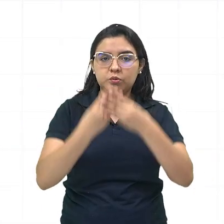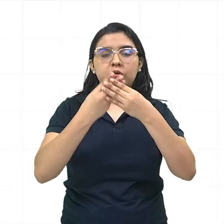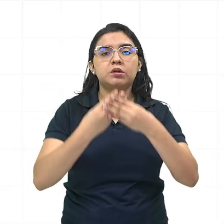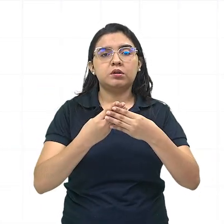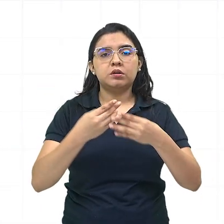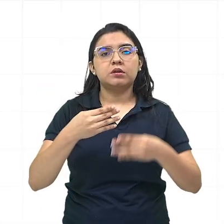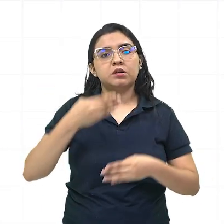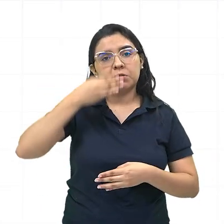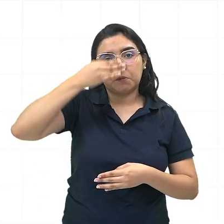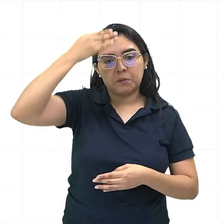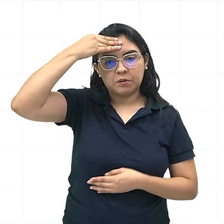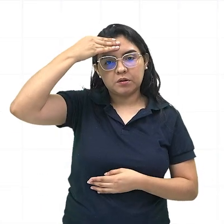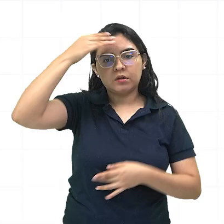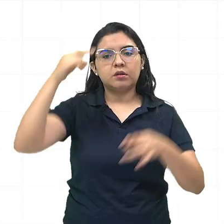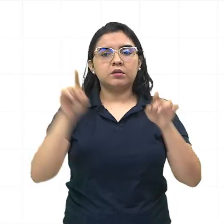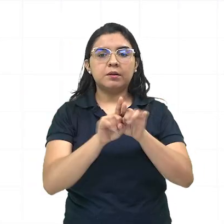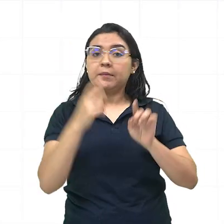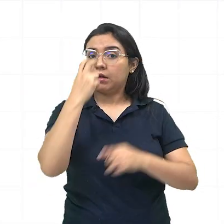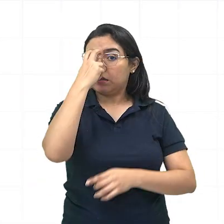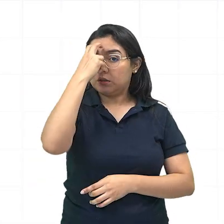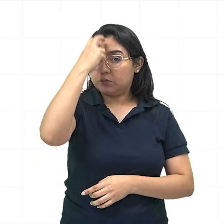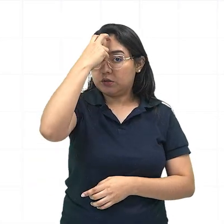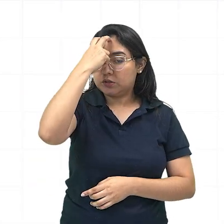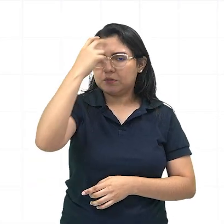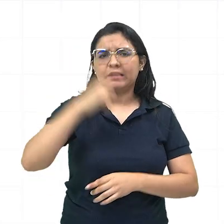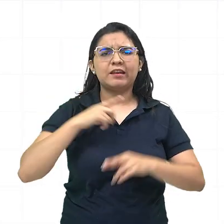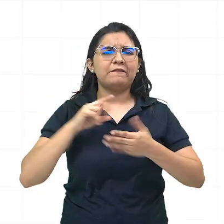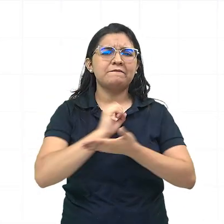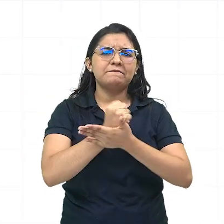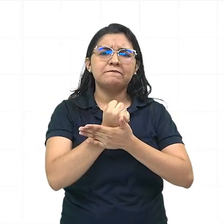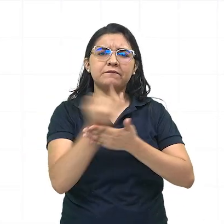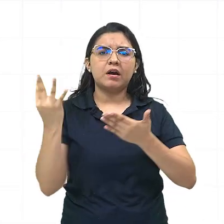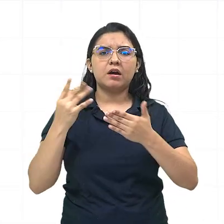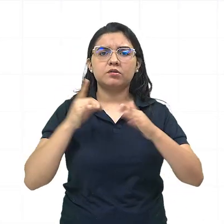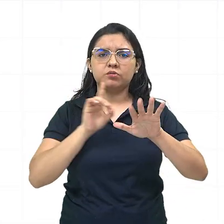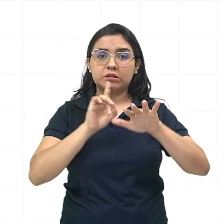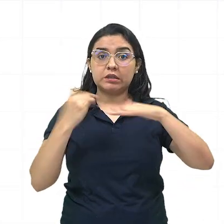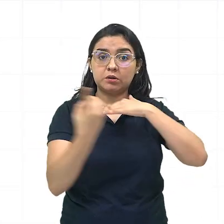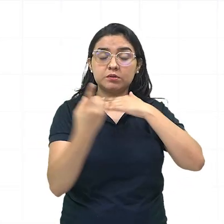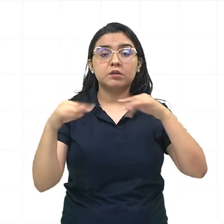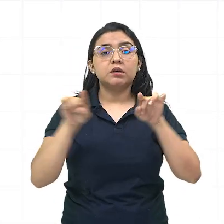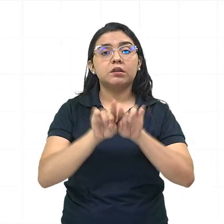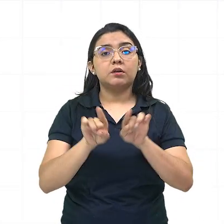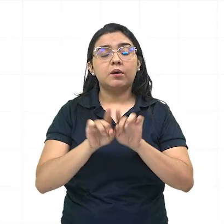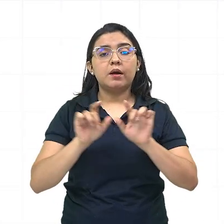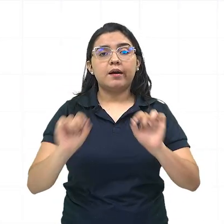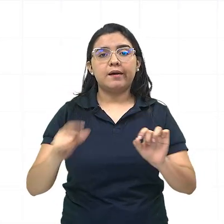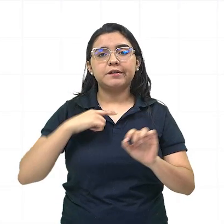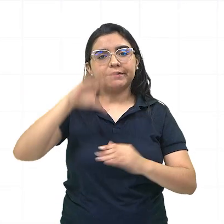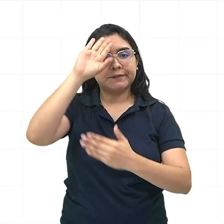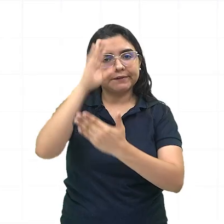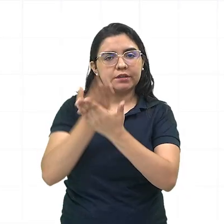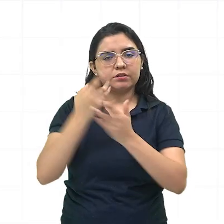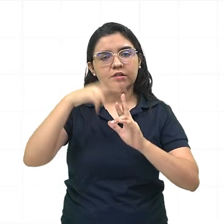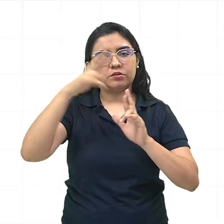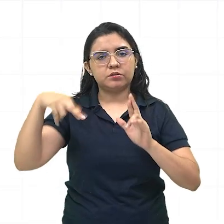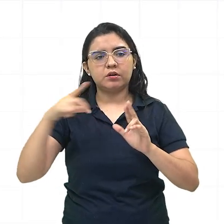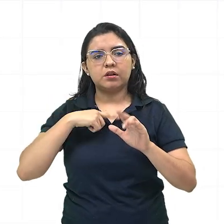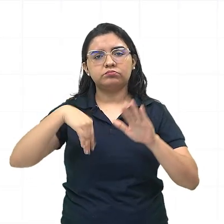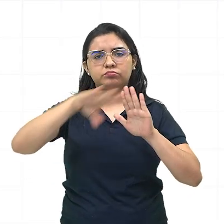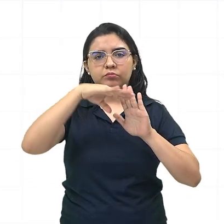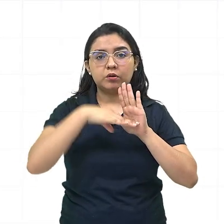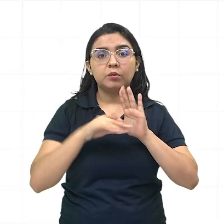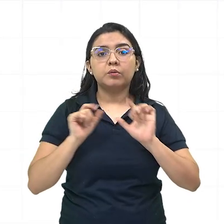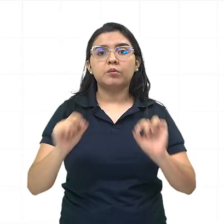nas politeístas, que são o hinduísmo, por exemplo, que acredita em vários deuses, as crenças religiosas, elas